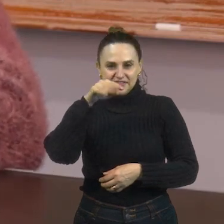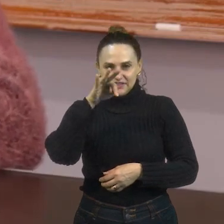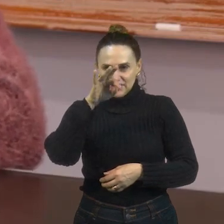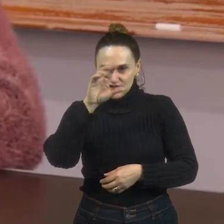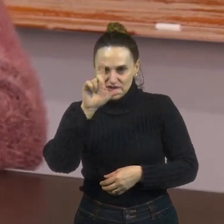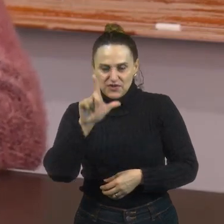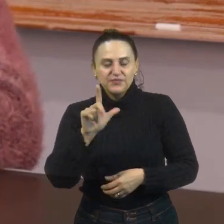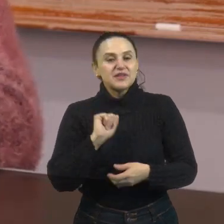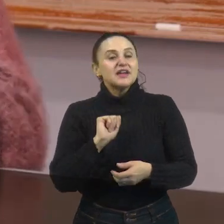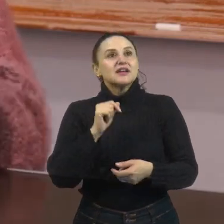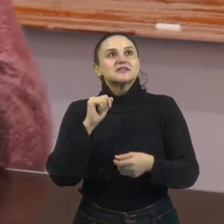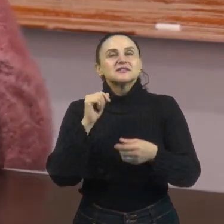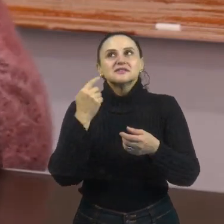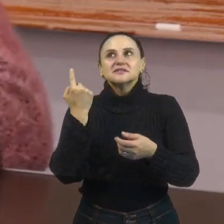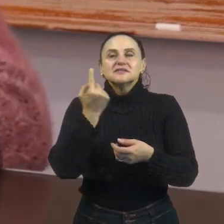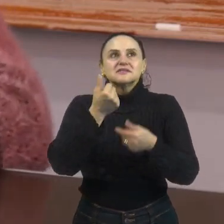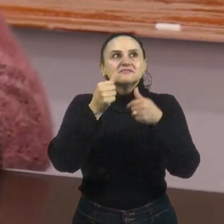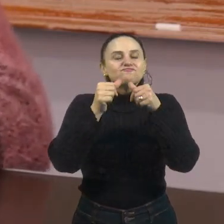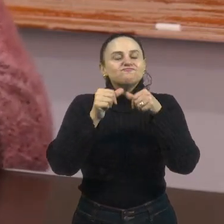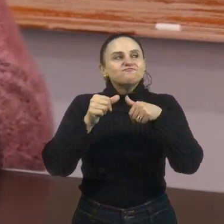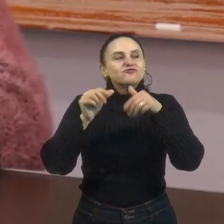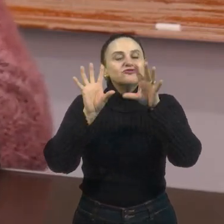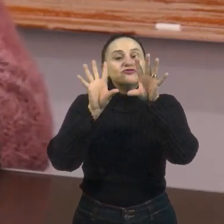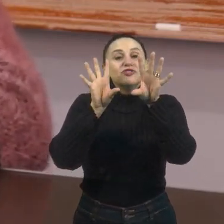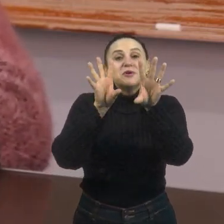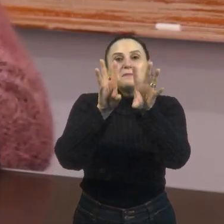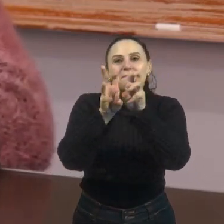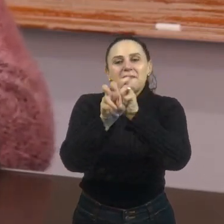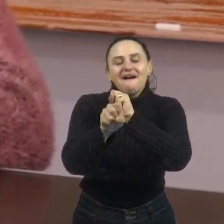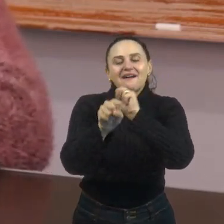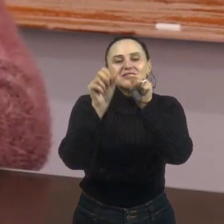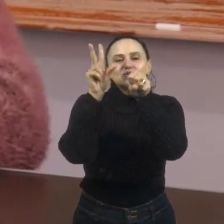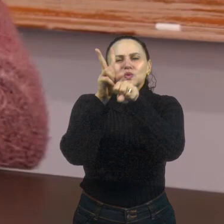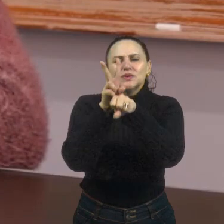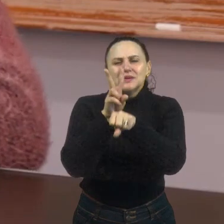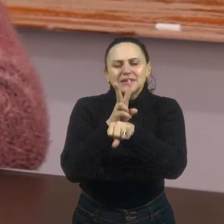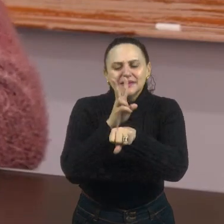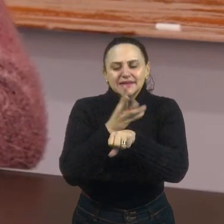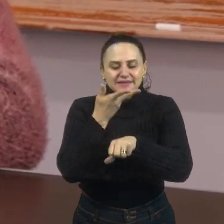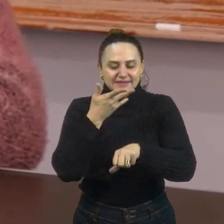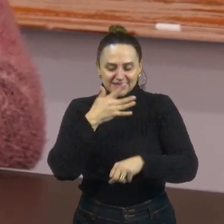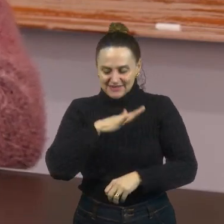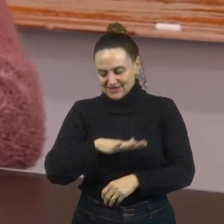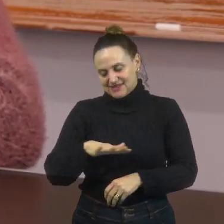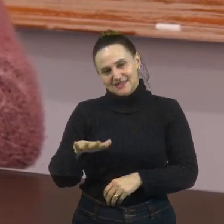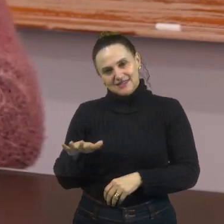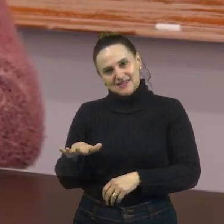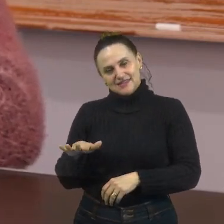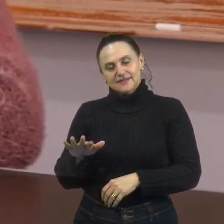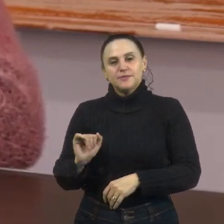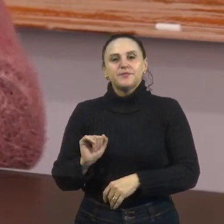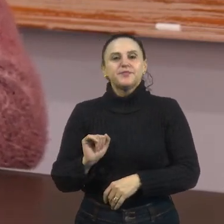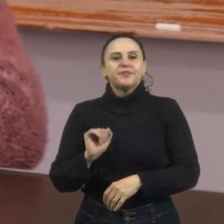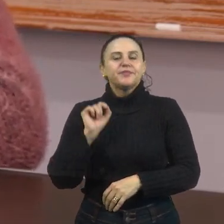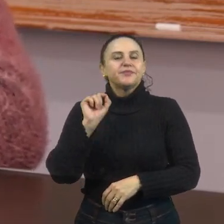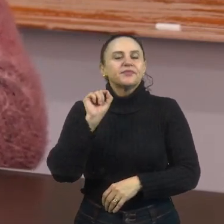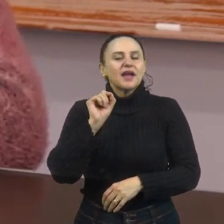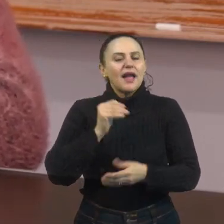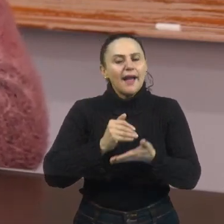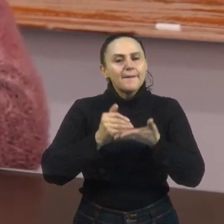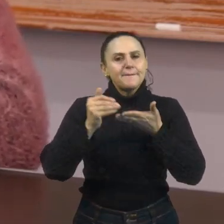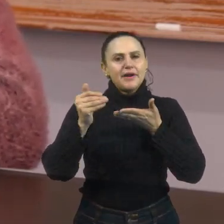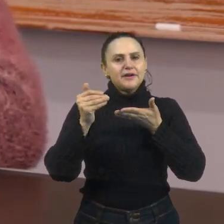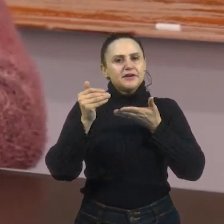estamos formando, nós estamos educando, cuidando das nossas crianças, a partir da mediação semiótica